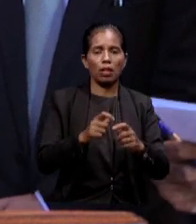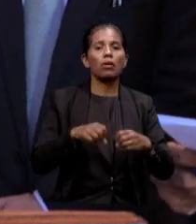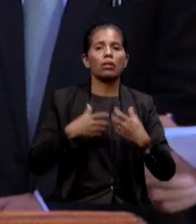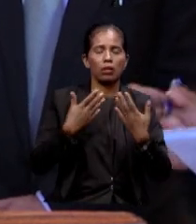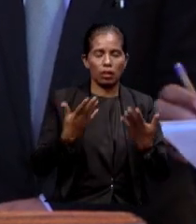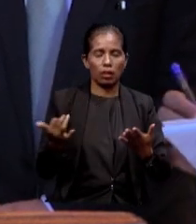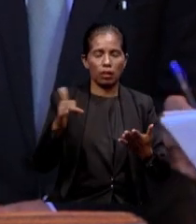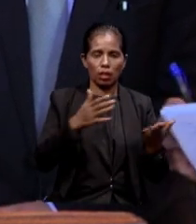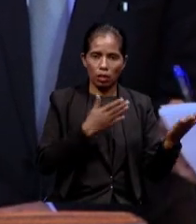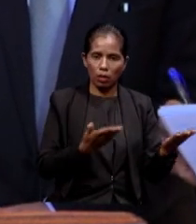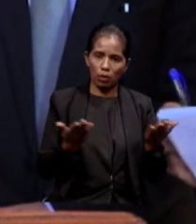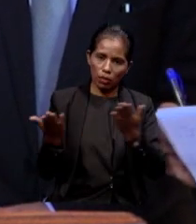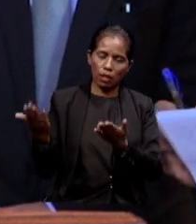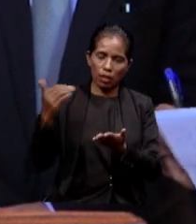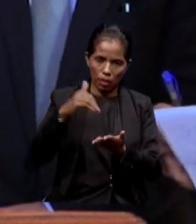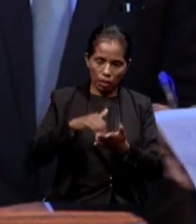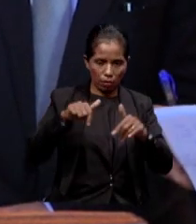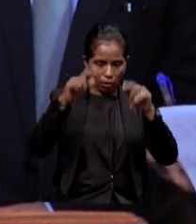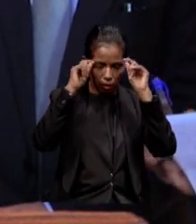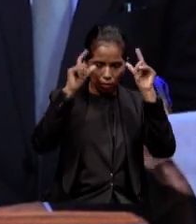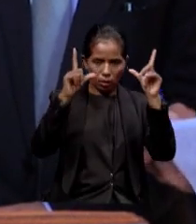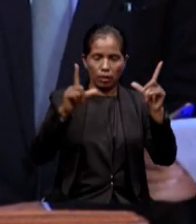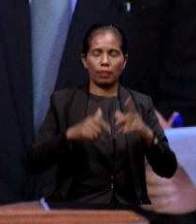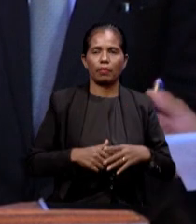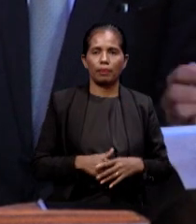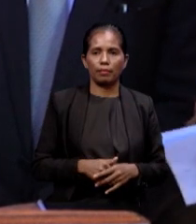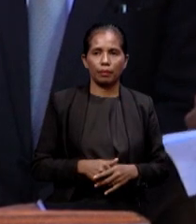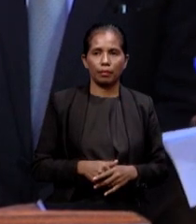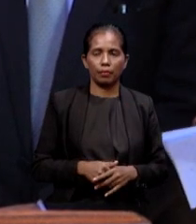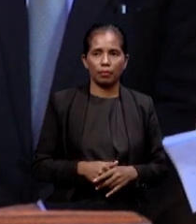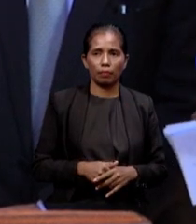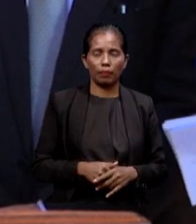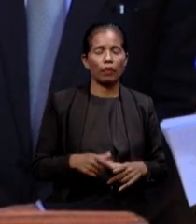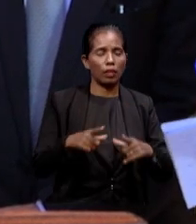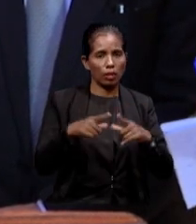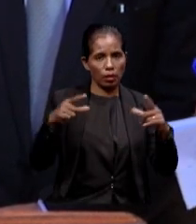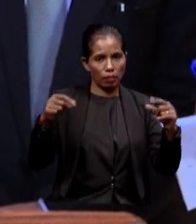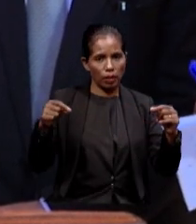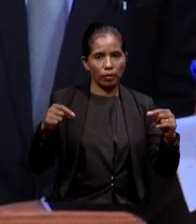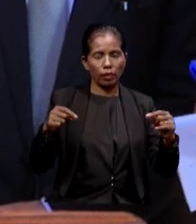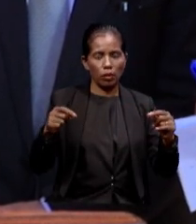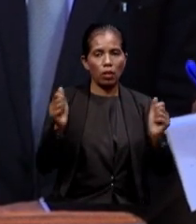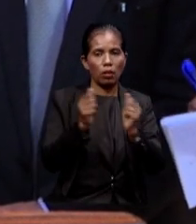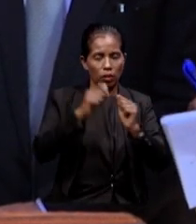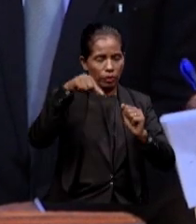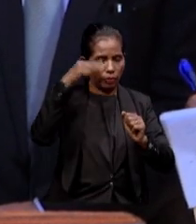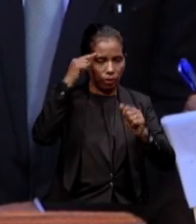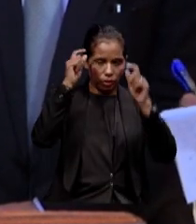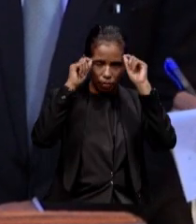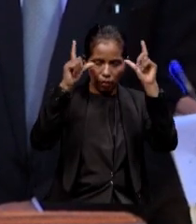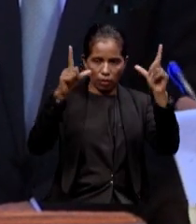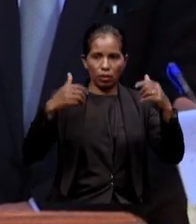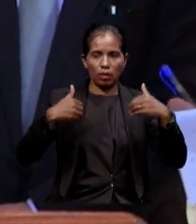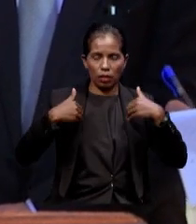será lori fila falimai, ori desenvolve para Timor-Leste. E Japão, o governo Timor-Leste, ia